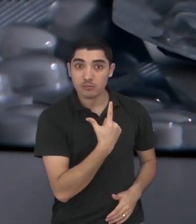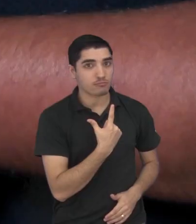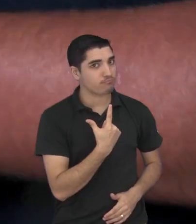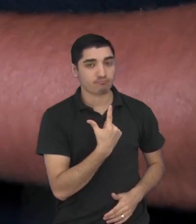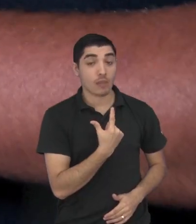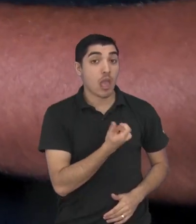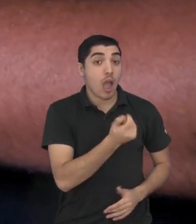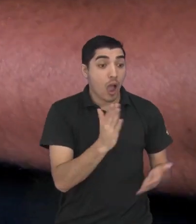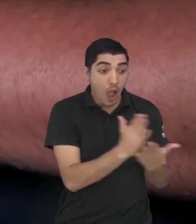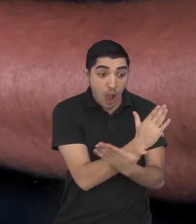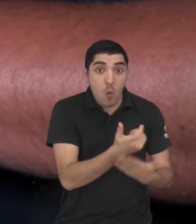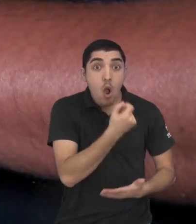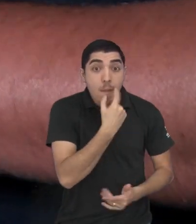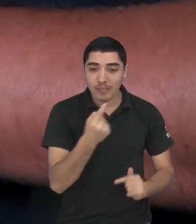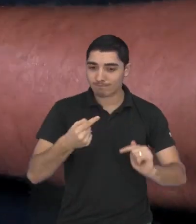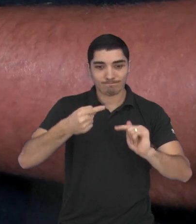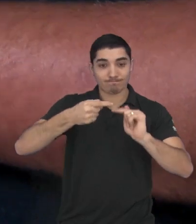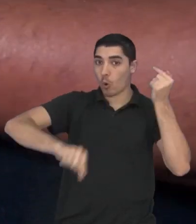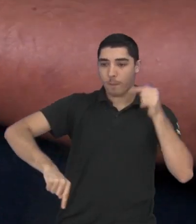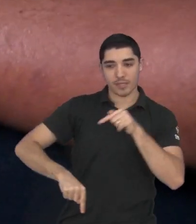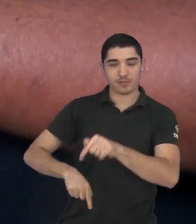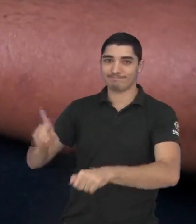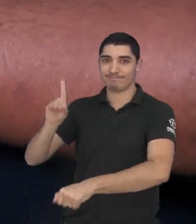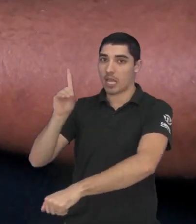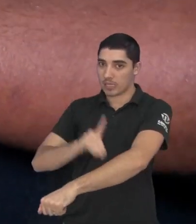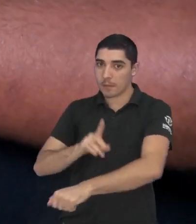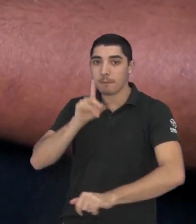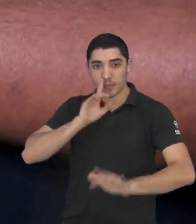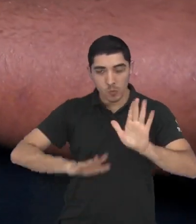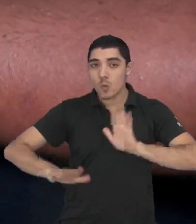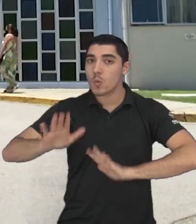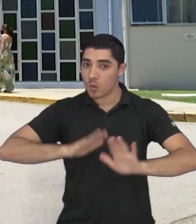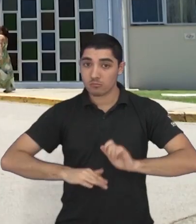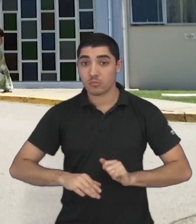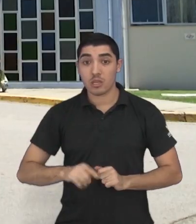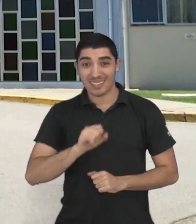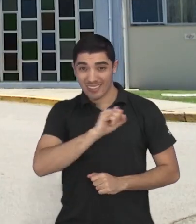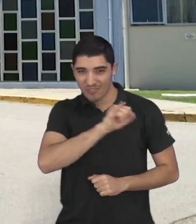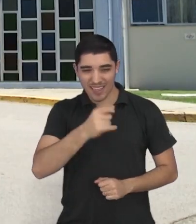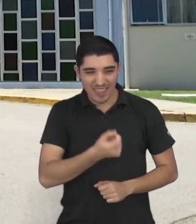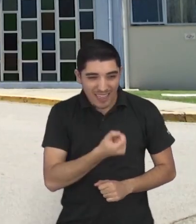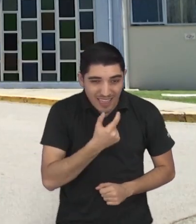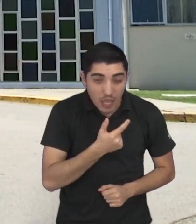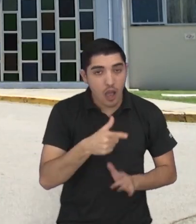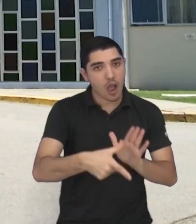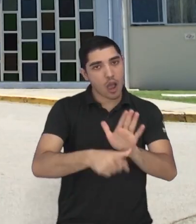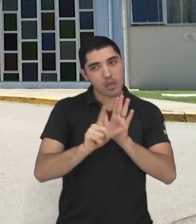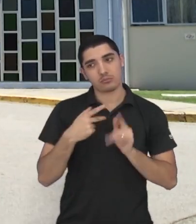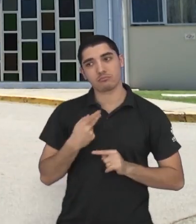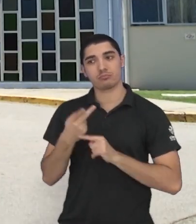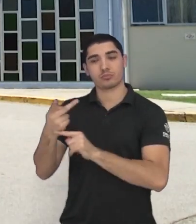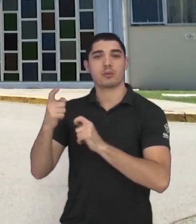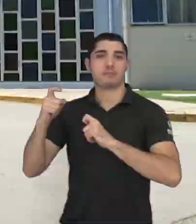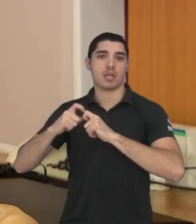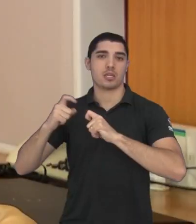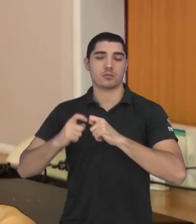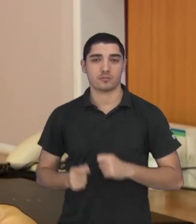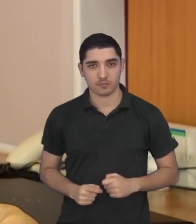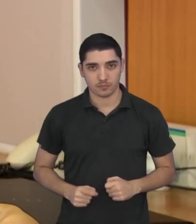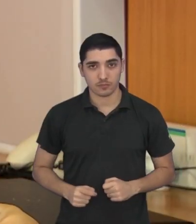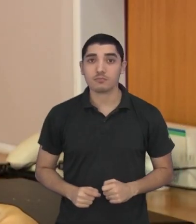mas a consciência é o ponto de partida para um trânsito mais seguro. Desde o básico, como indicar a direção com uma seta, até